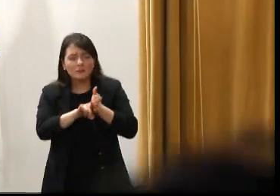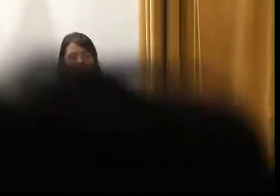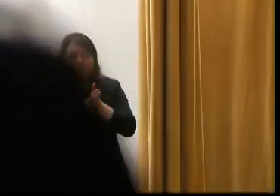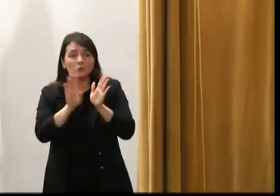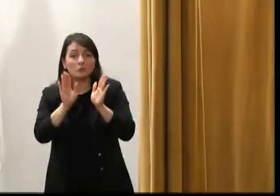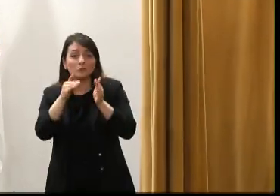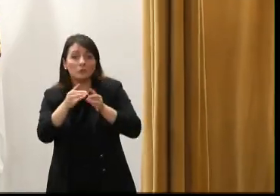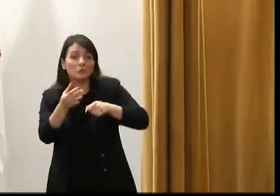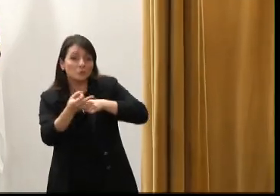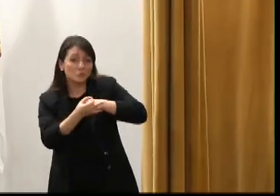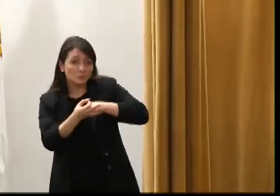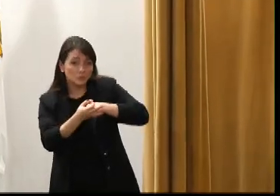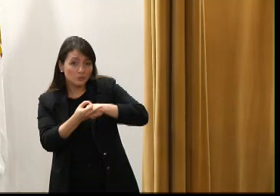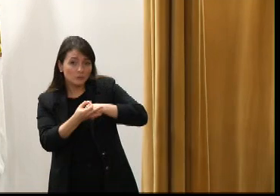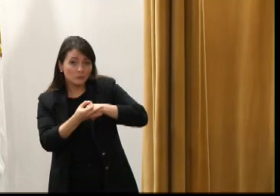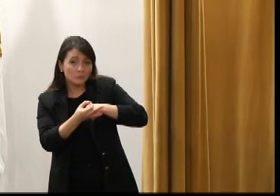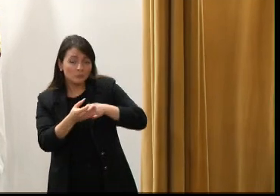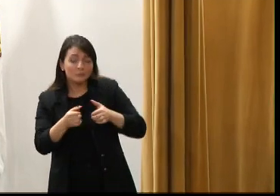jurídico, urbanístico,